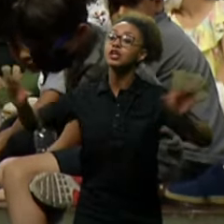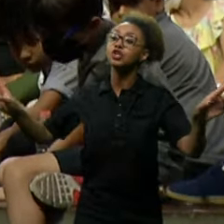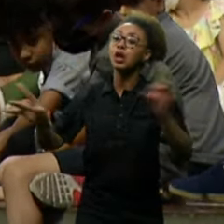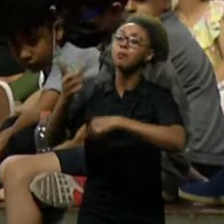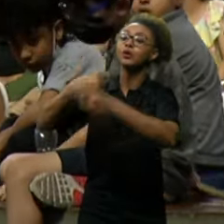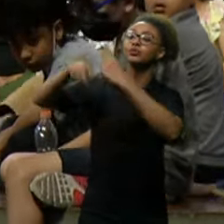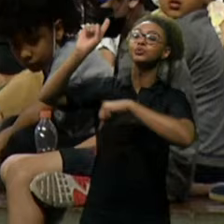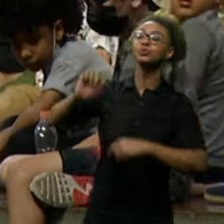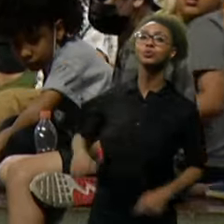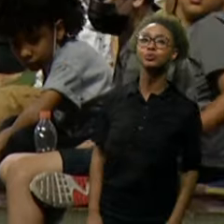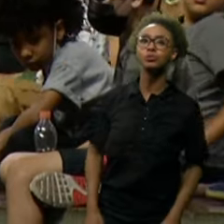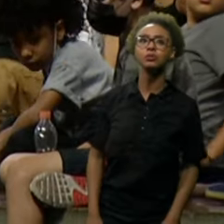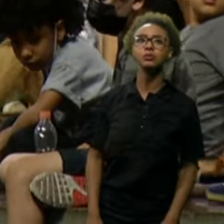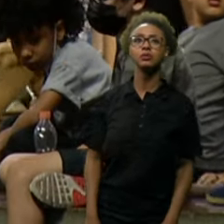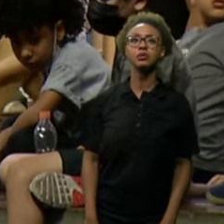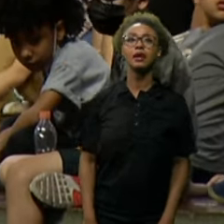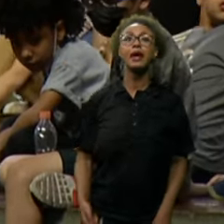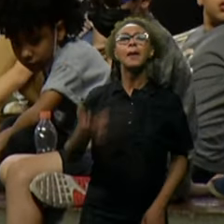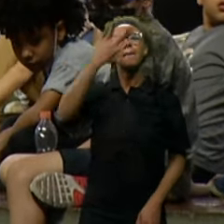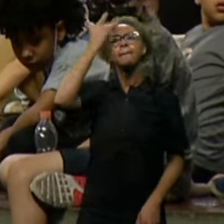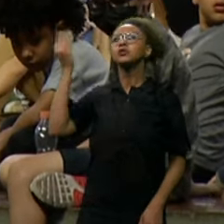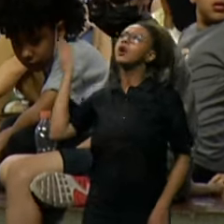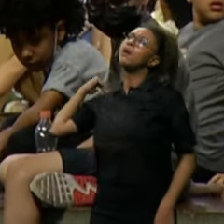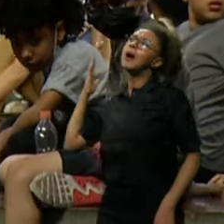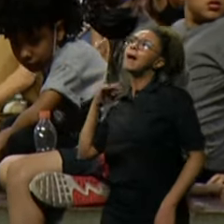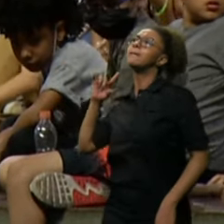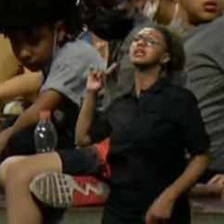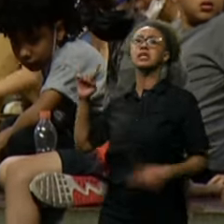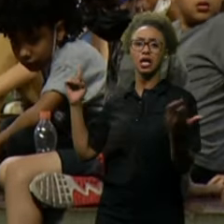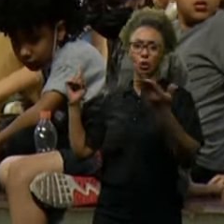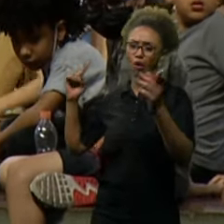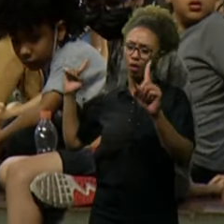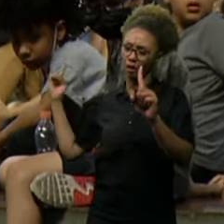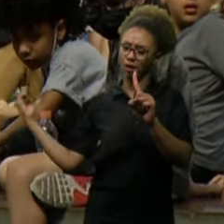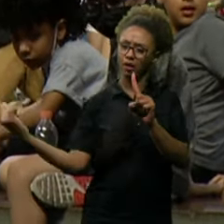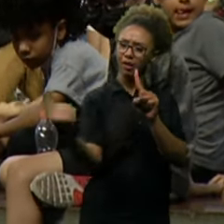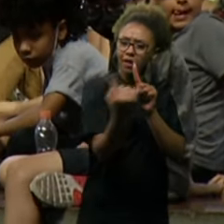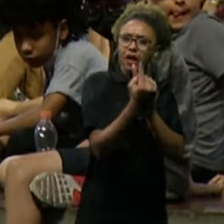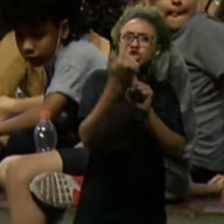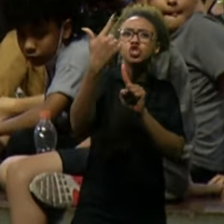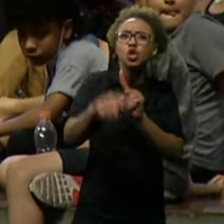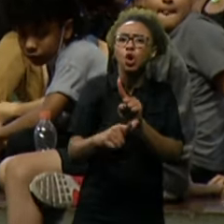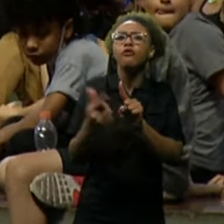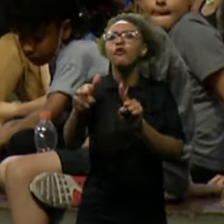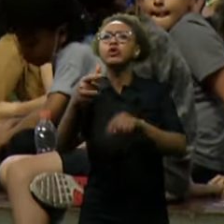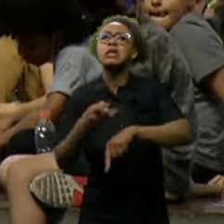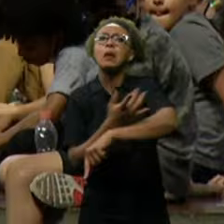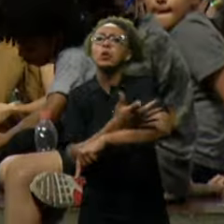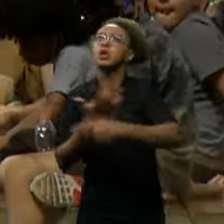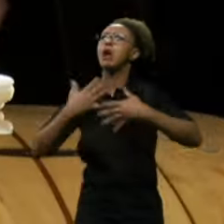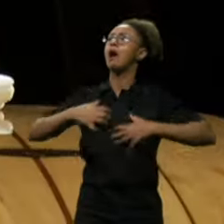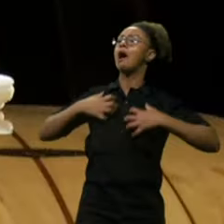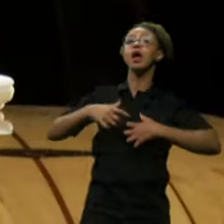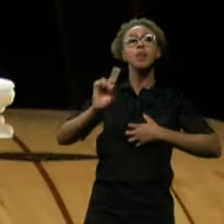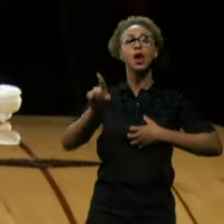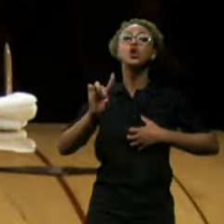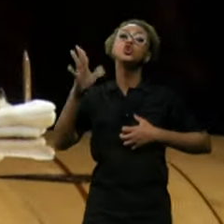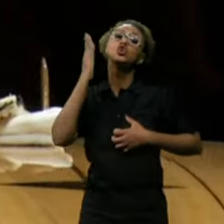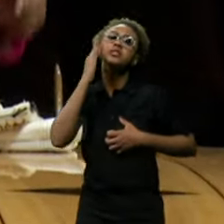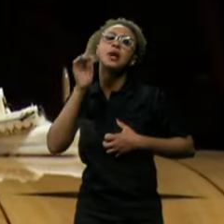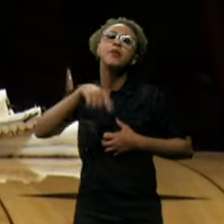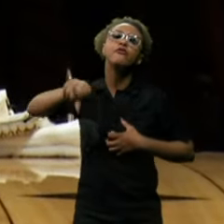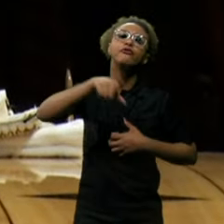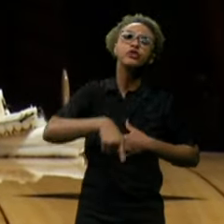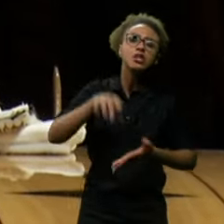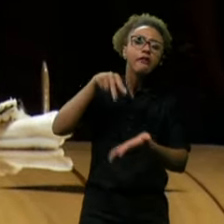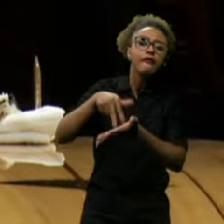na tua vida eu não tô voltando jeito que tava no teu passado para te encontrar no caminho do teu futuro para desestabilizar o teu rosto não não é só para saber se foi ideia